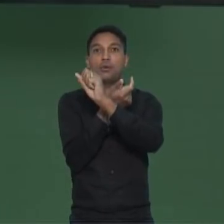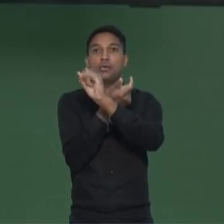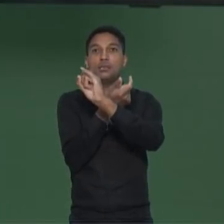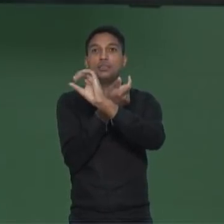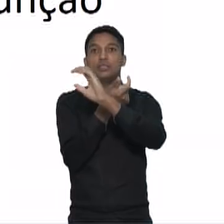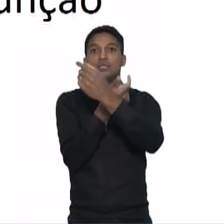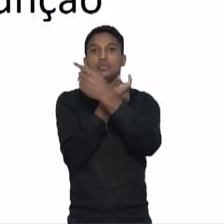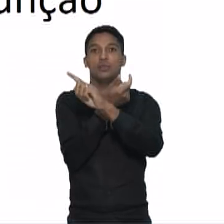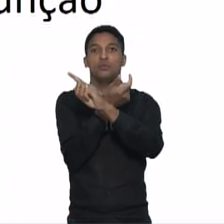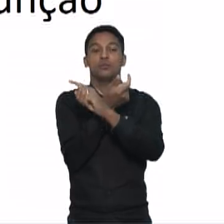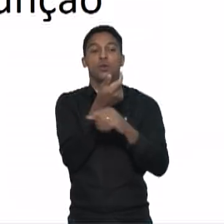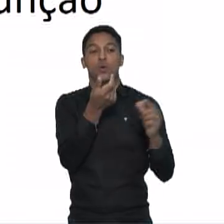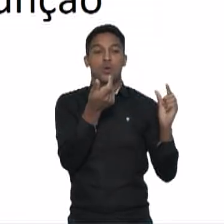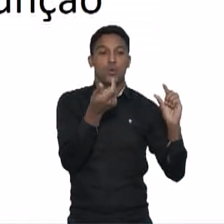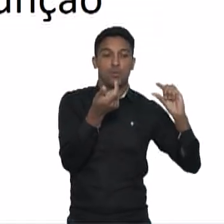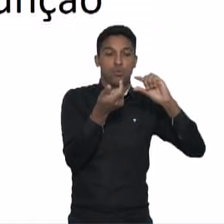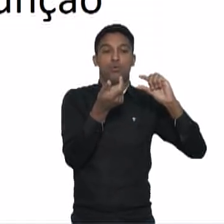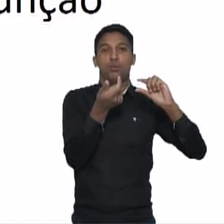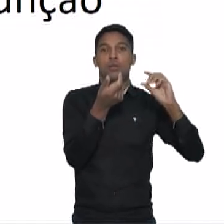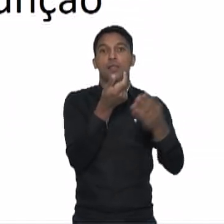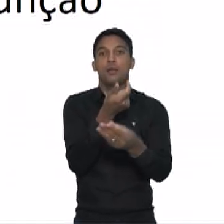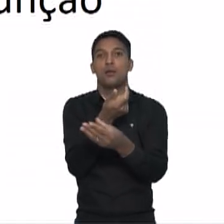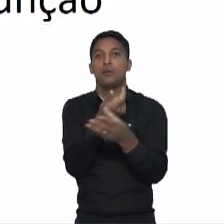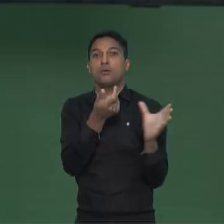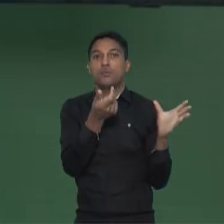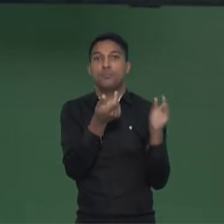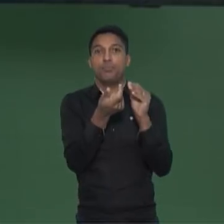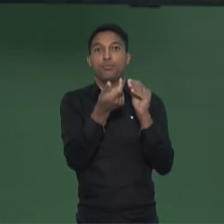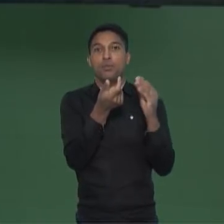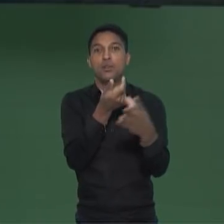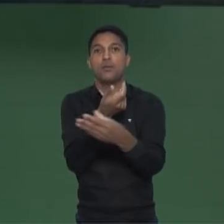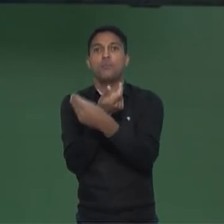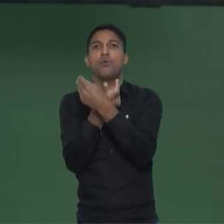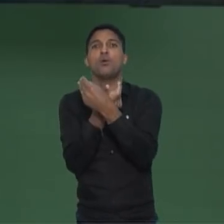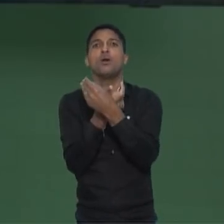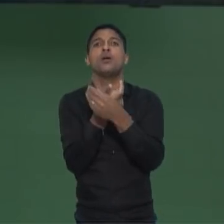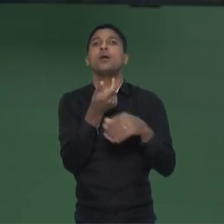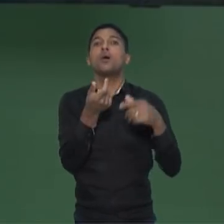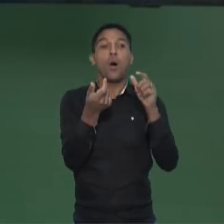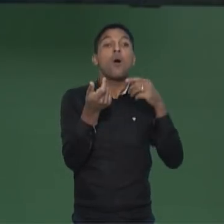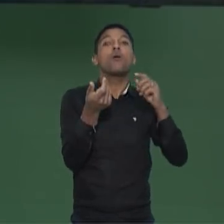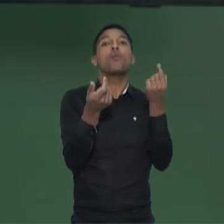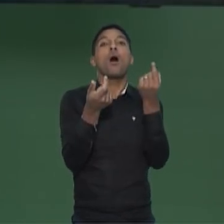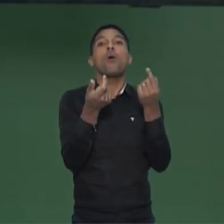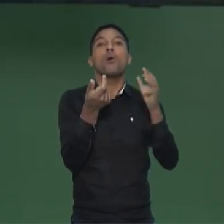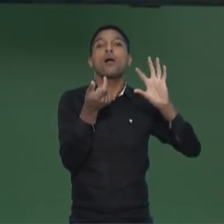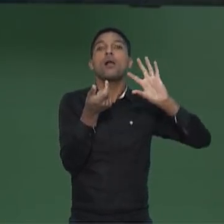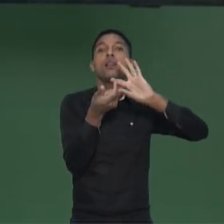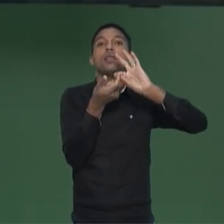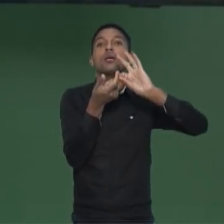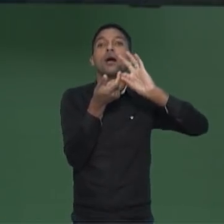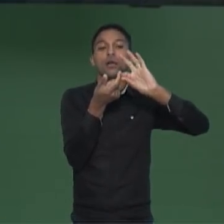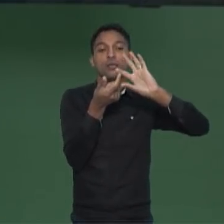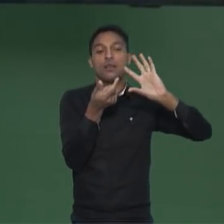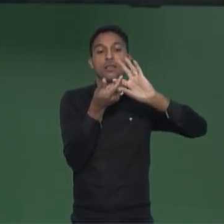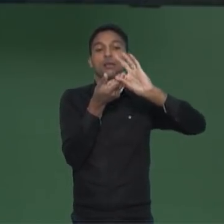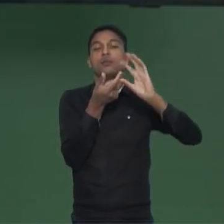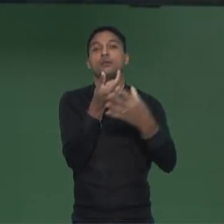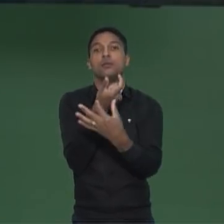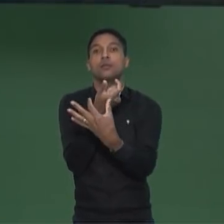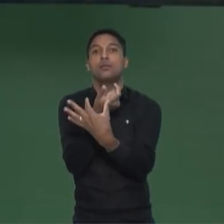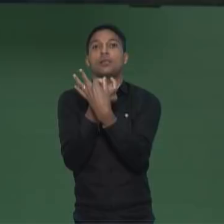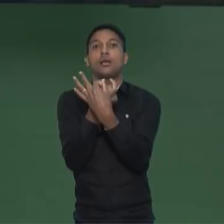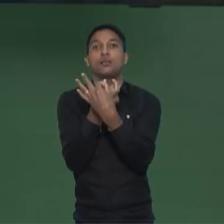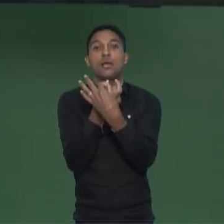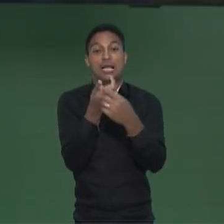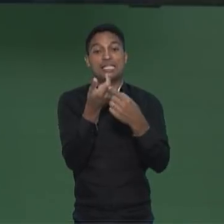que função sintática eles desempenham. Então, pode responder quais são os termos que estão ligados ao verbo encontrar e qual